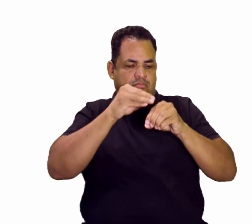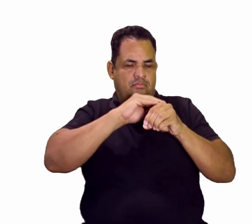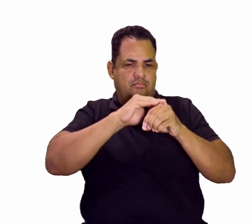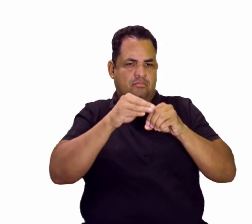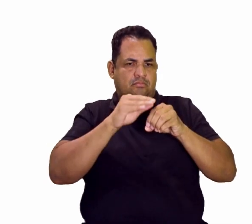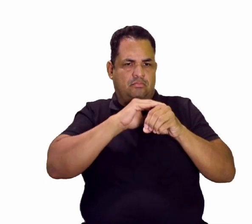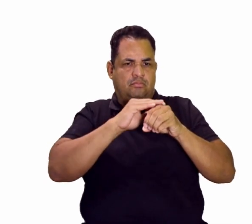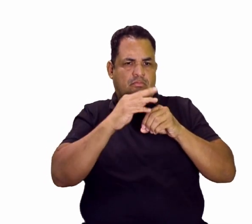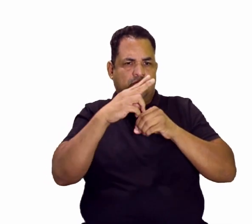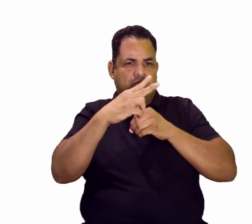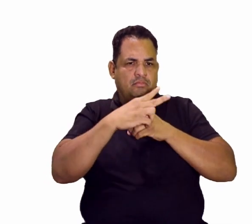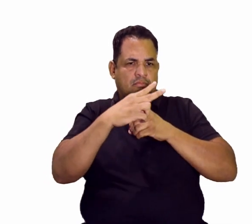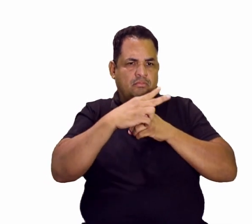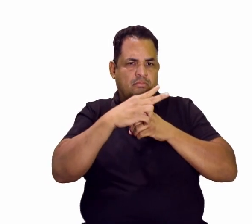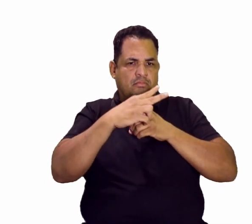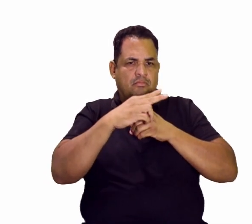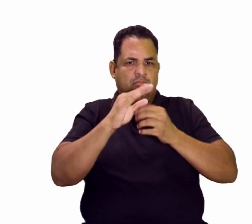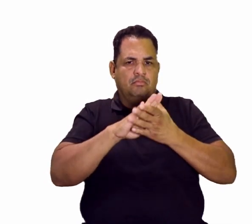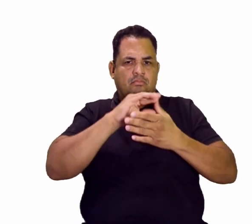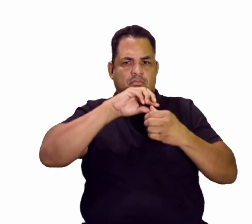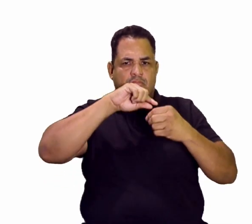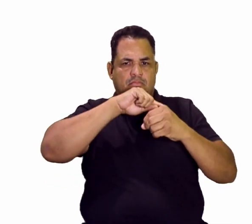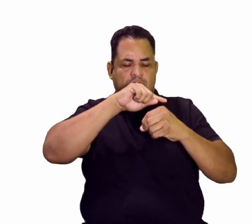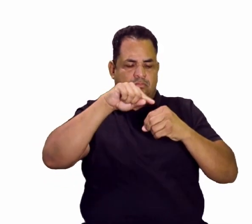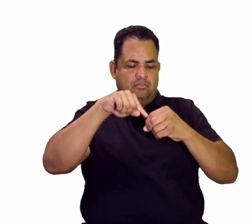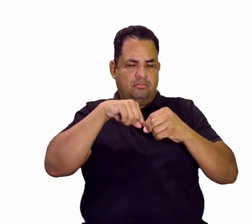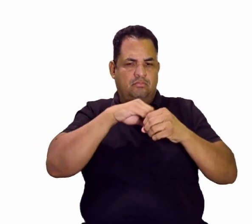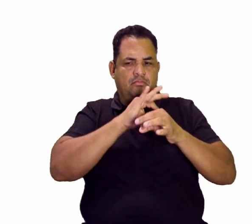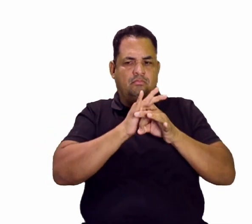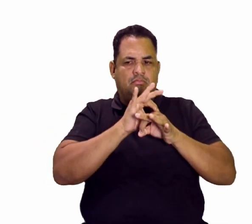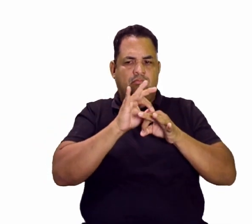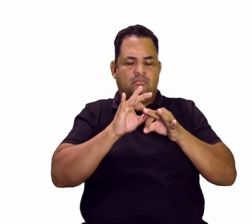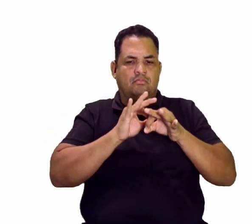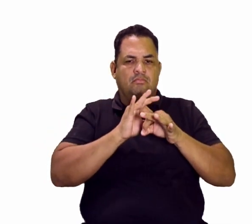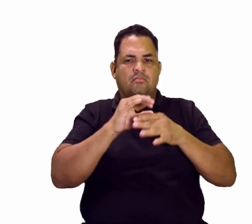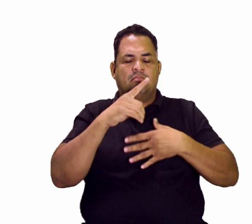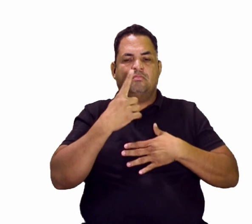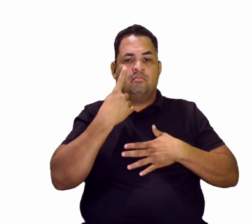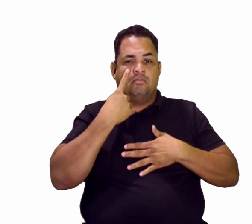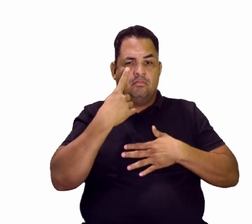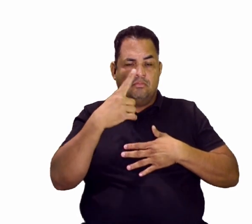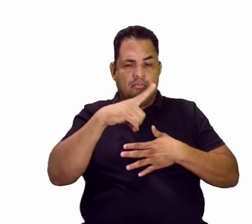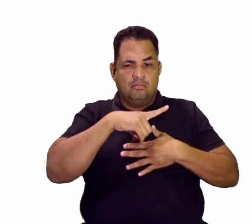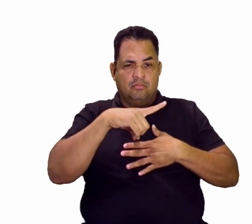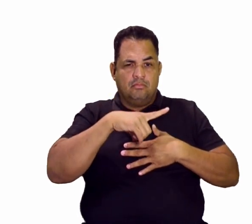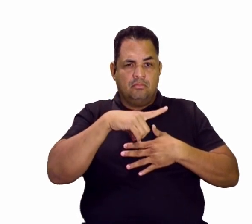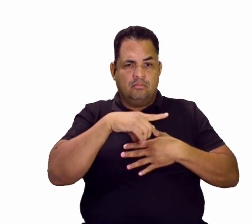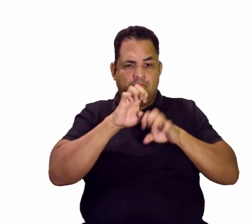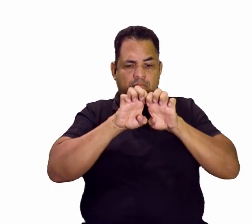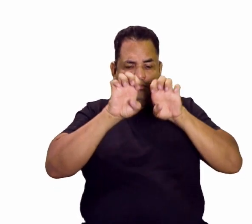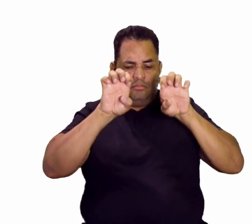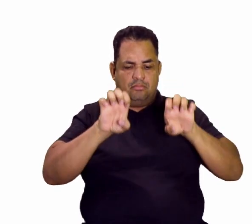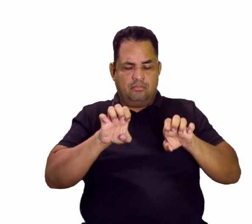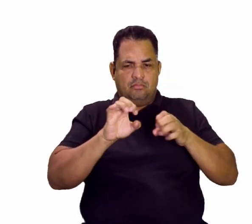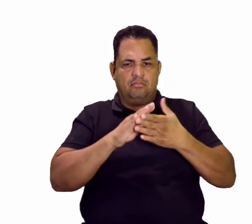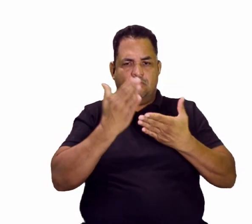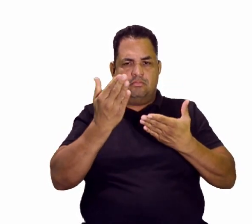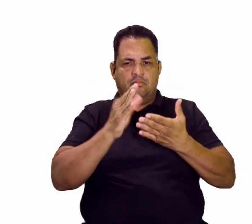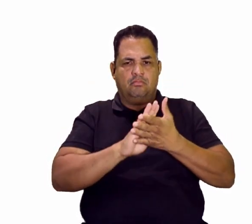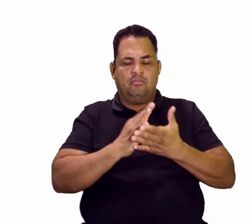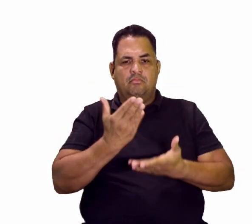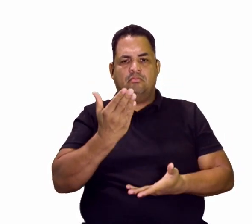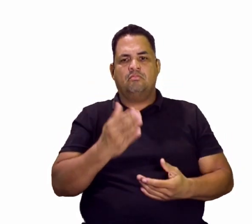cápsula proteica. Então, inicialmente, a gente já vai ter a estrutura que compõe